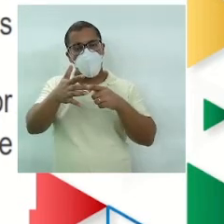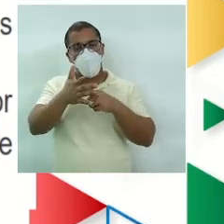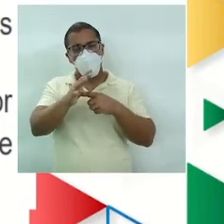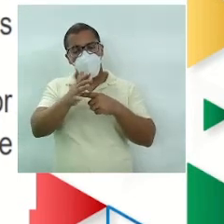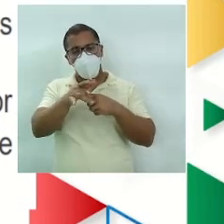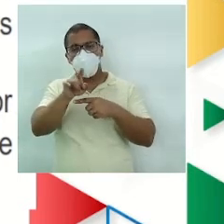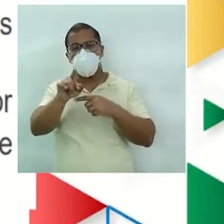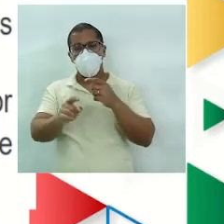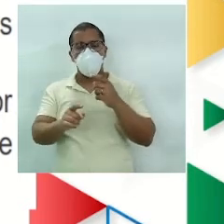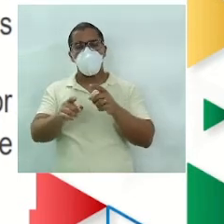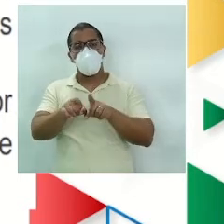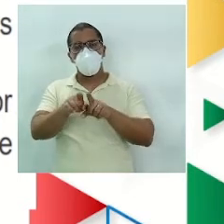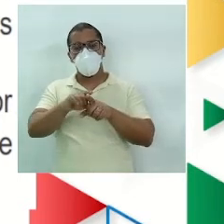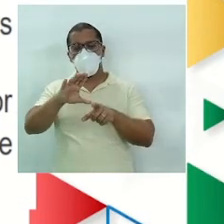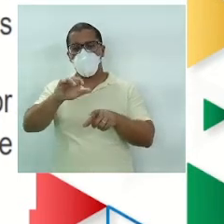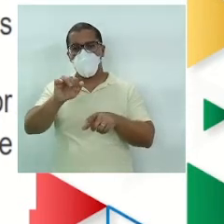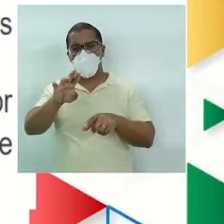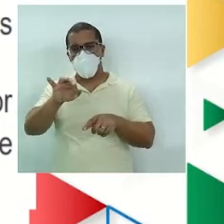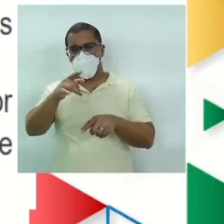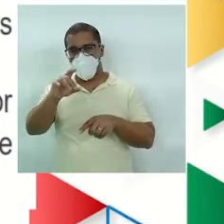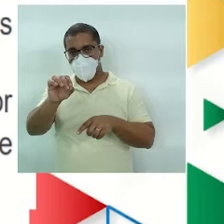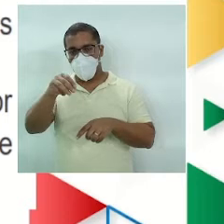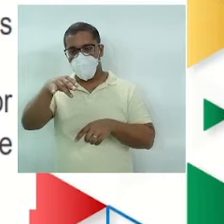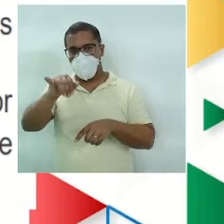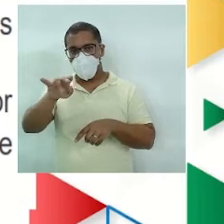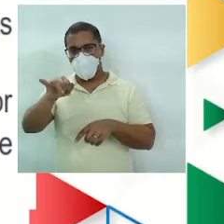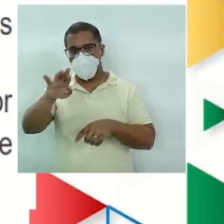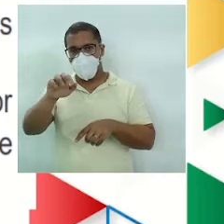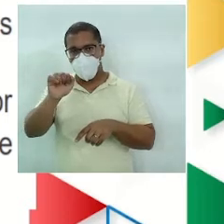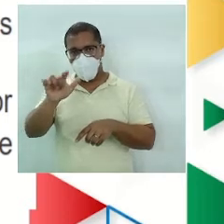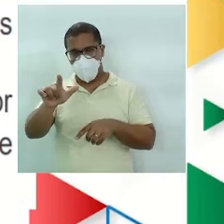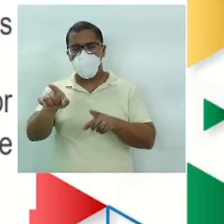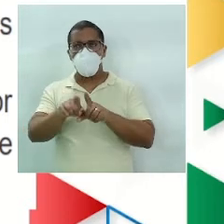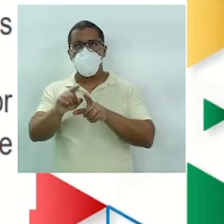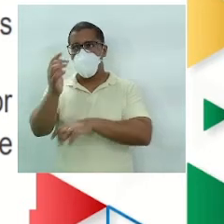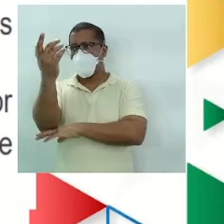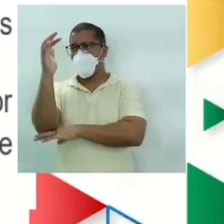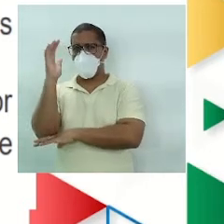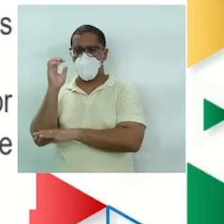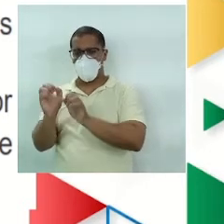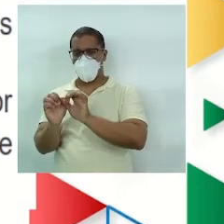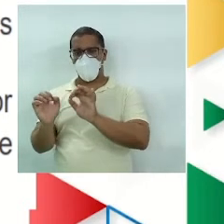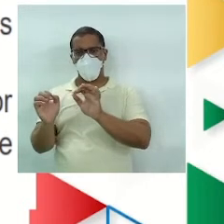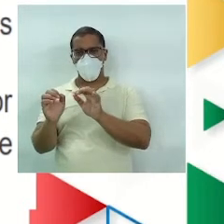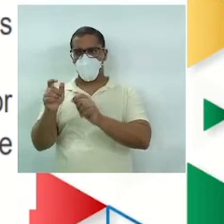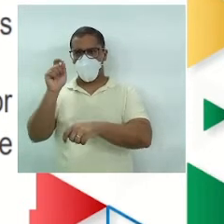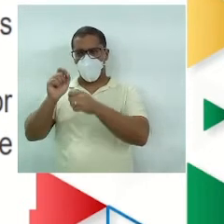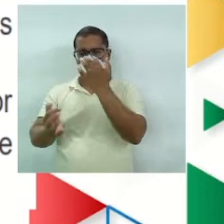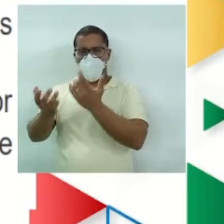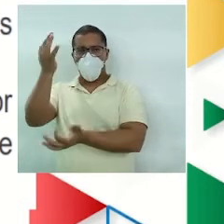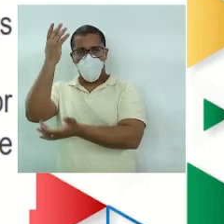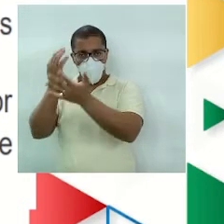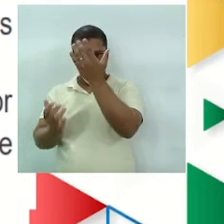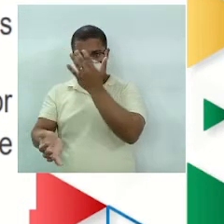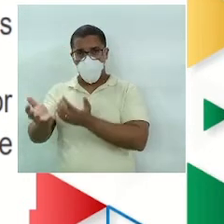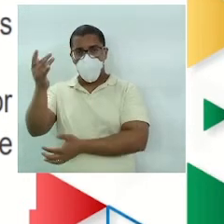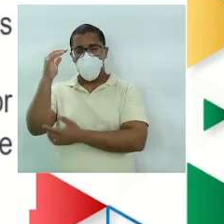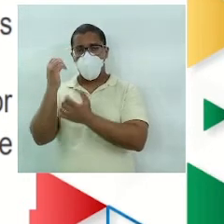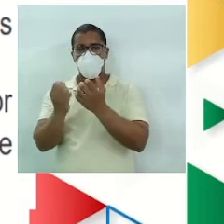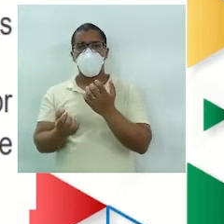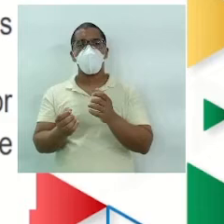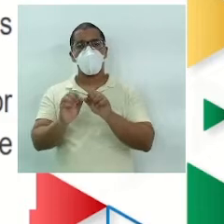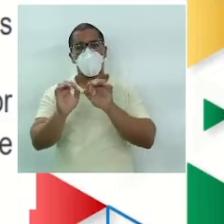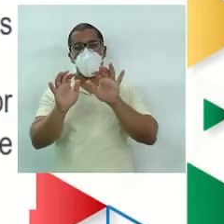de queima de carvão mineral das indústrias e da queima das florestas, tá certo? Já os clorofluorocarbonos, um